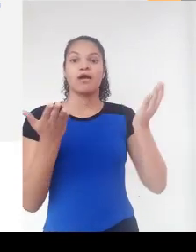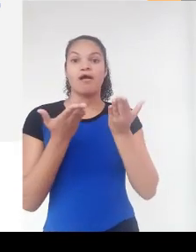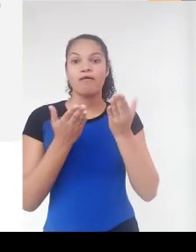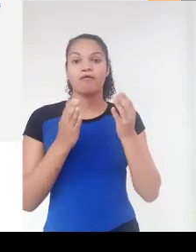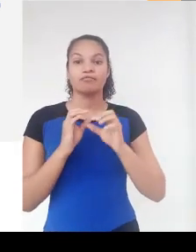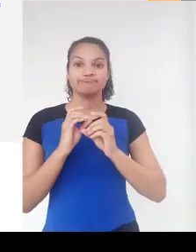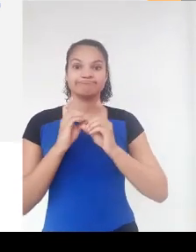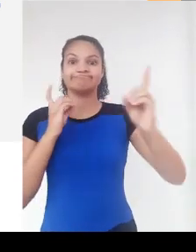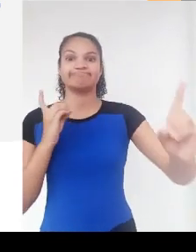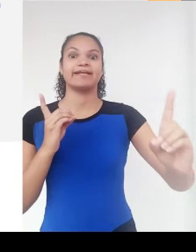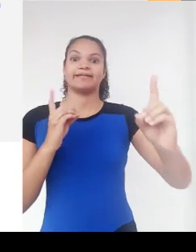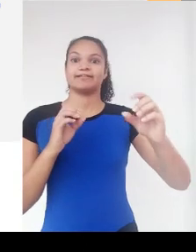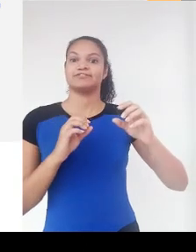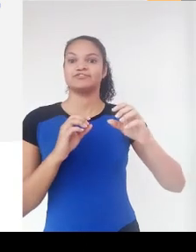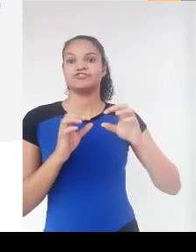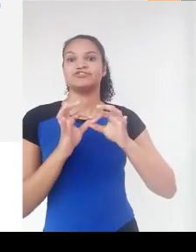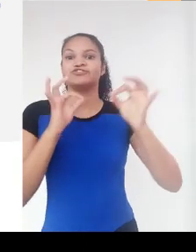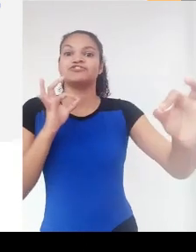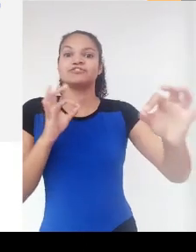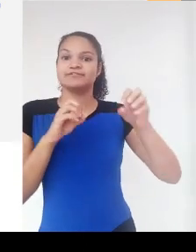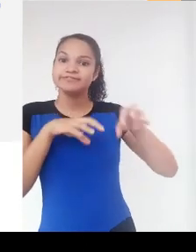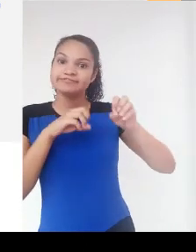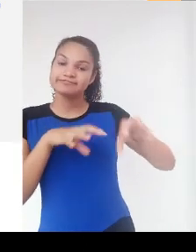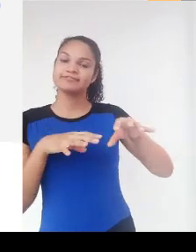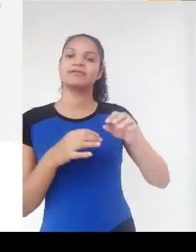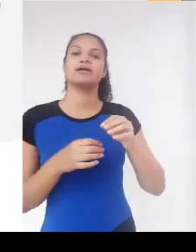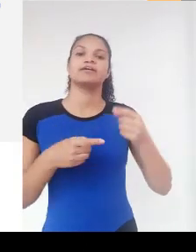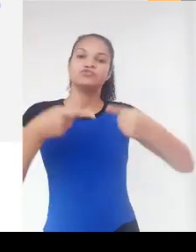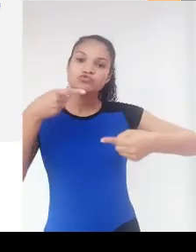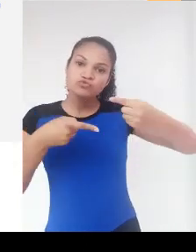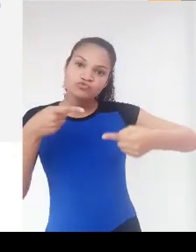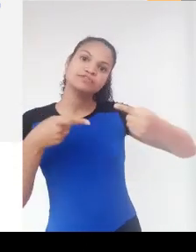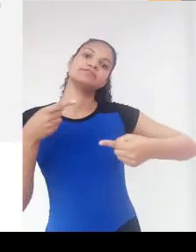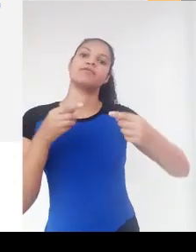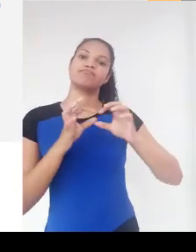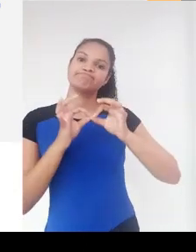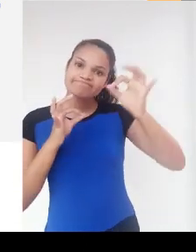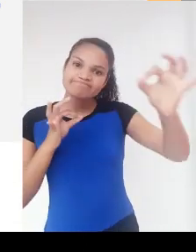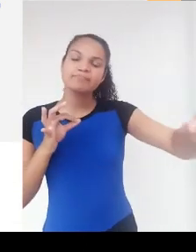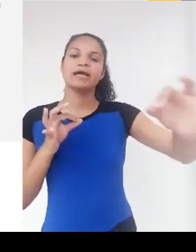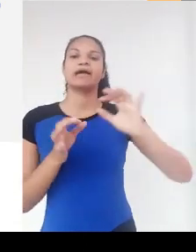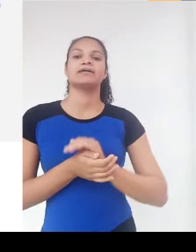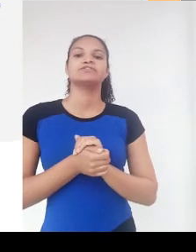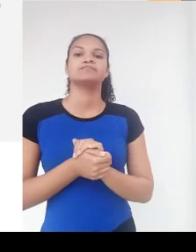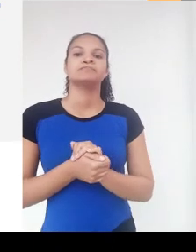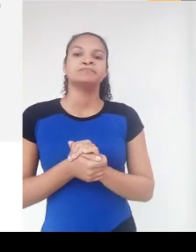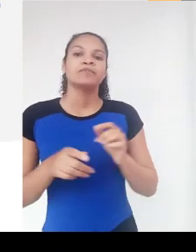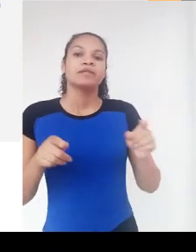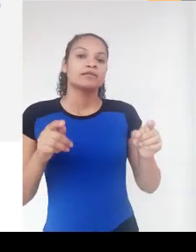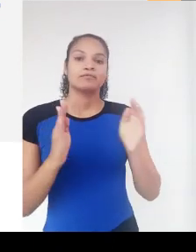um momento de discussão muito usando virtualmente, não está havendo os